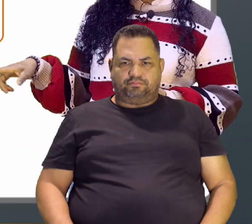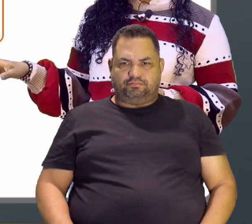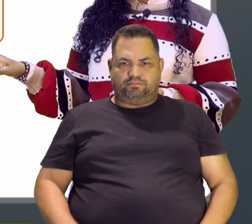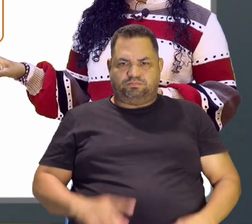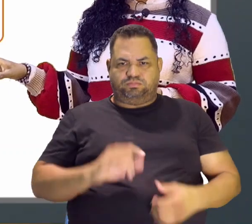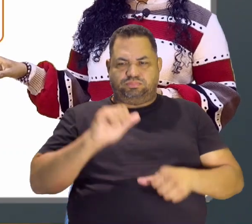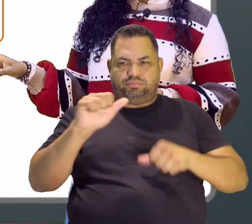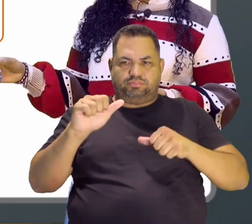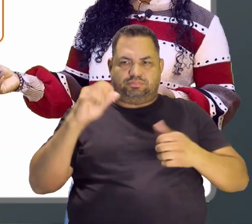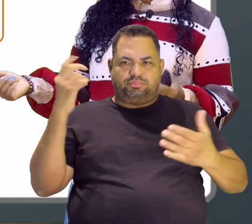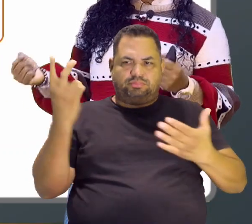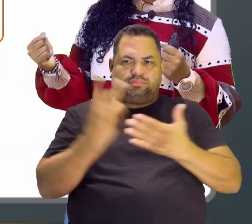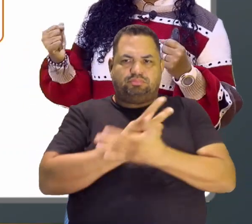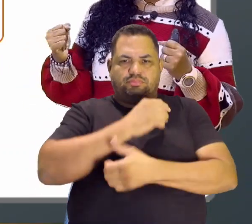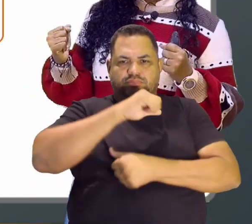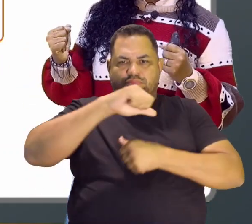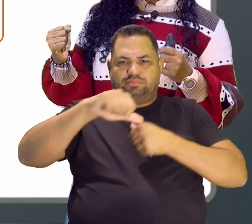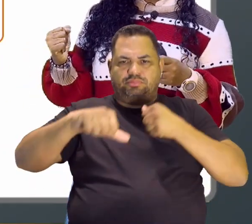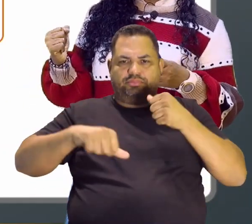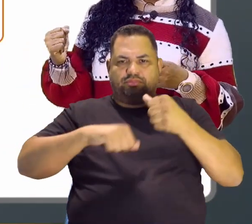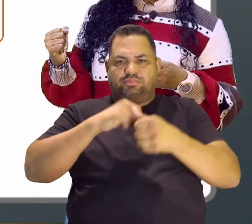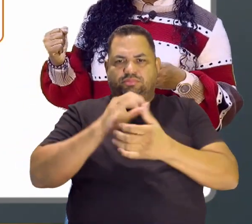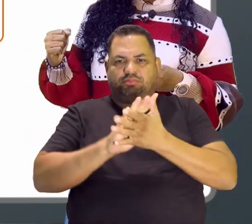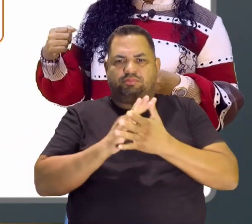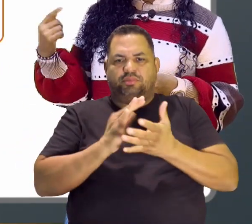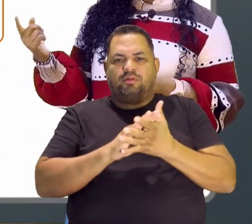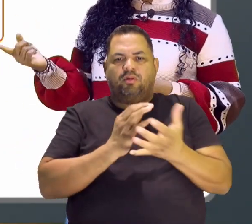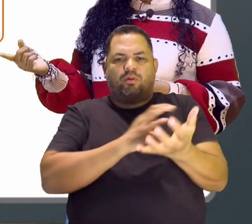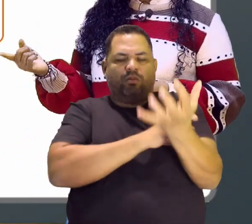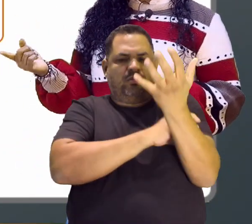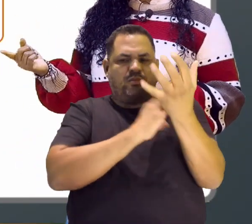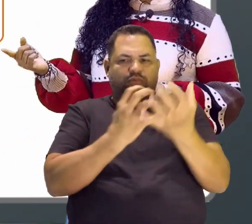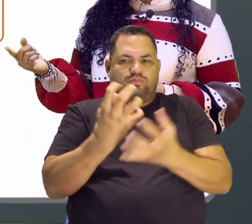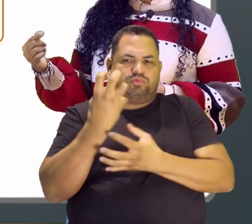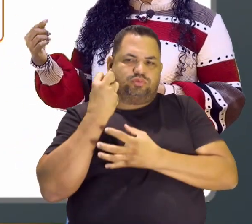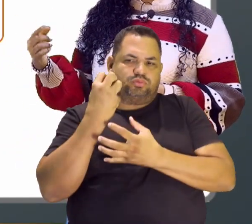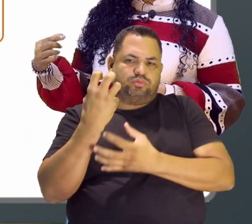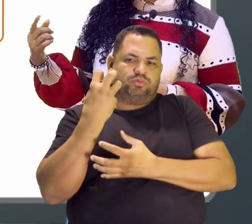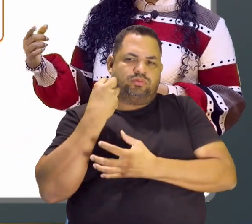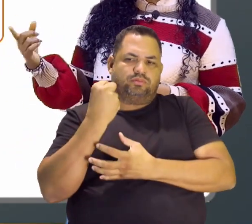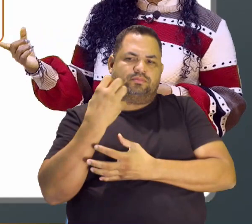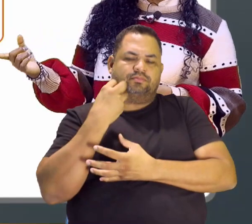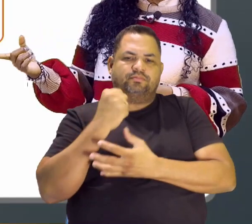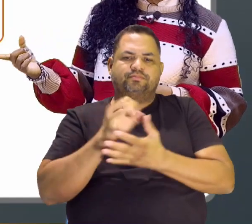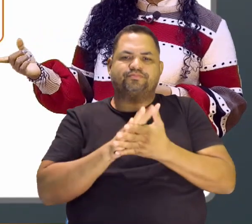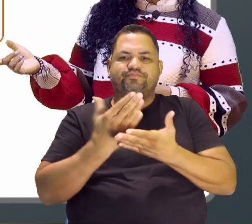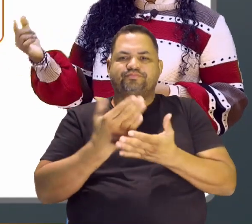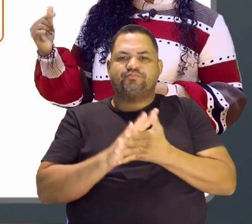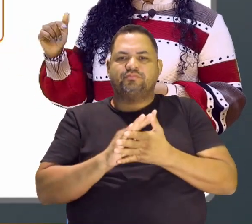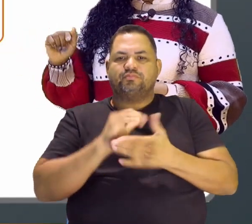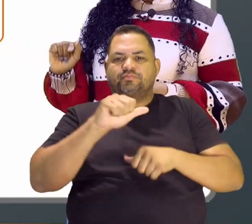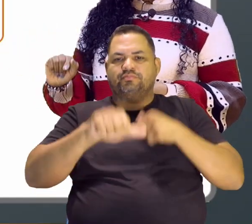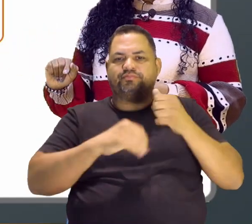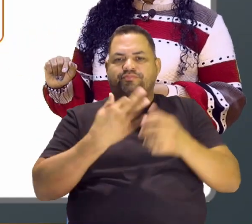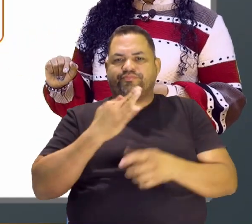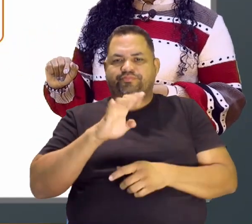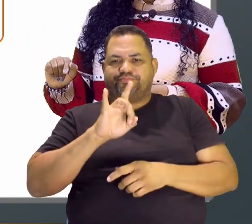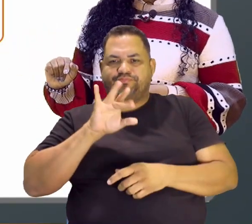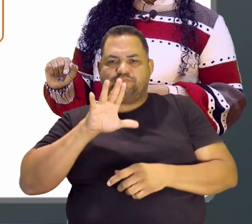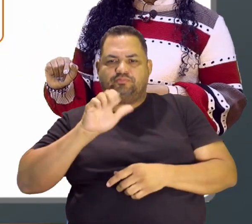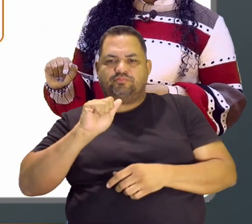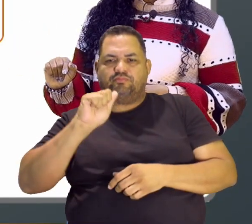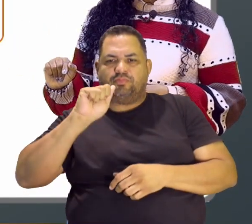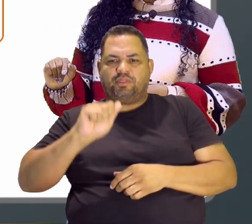um processo de contração, né, muscular e leva-se a uma fosforilização de